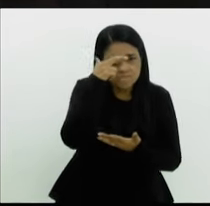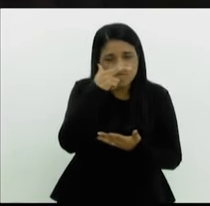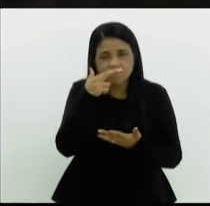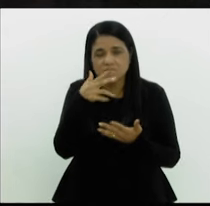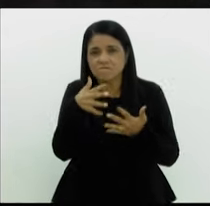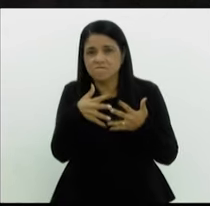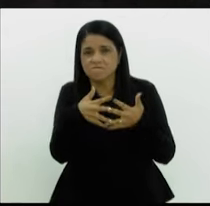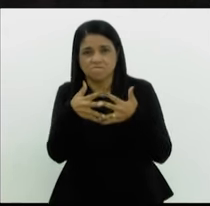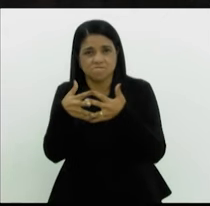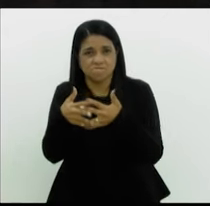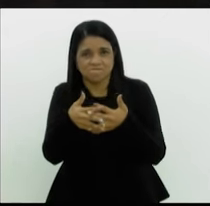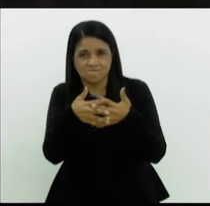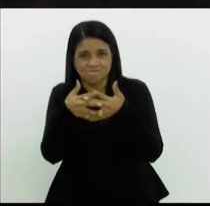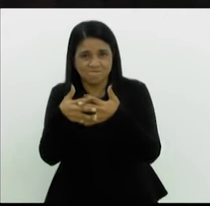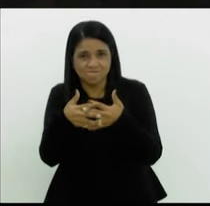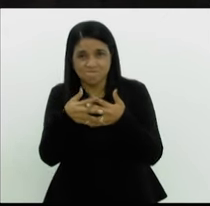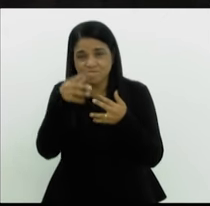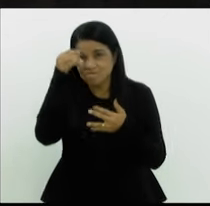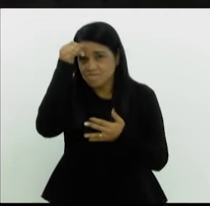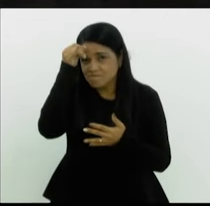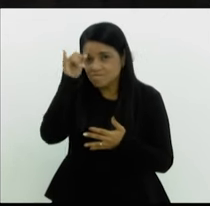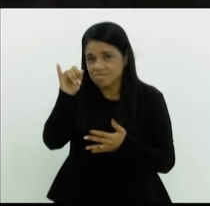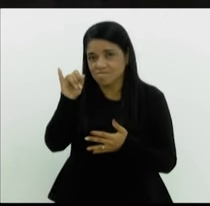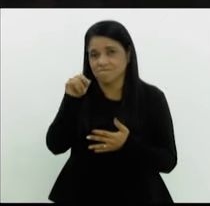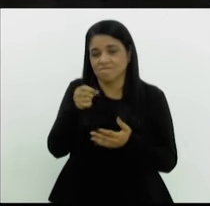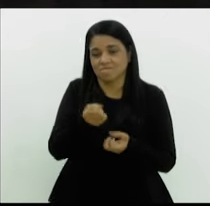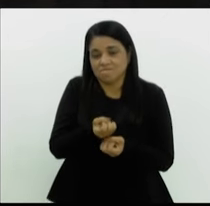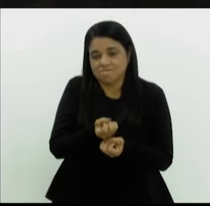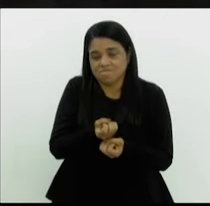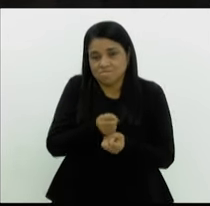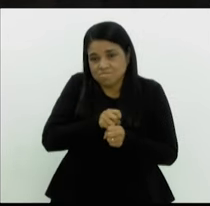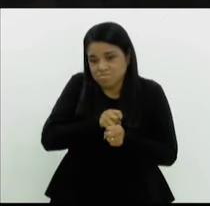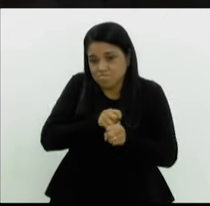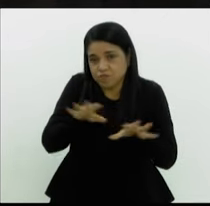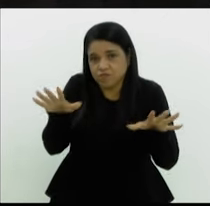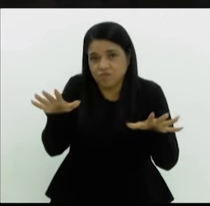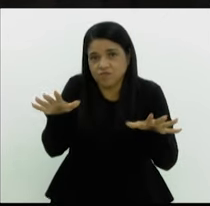evitar que essas cargas sejam distribuídas.